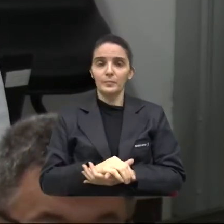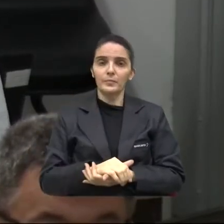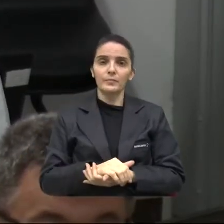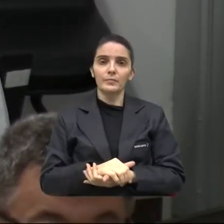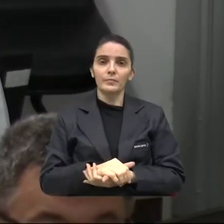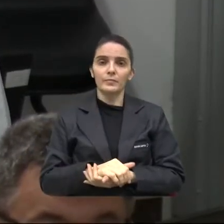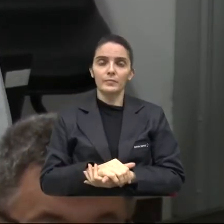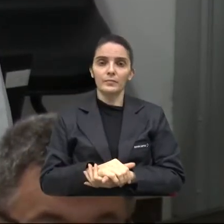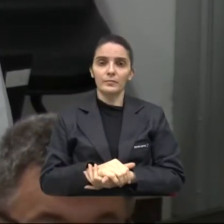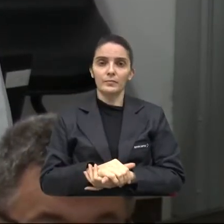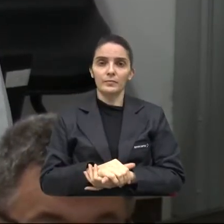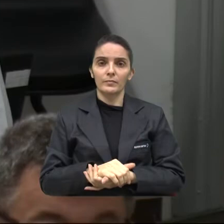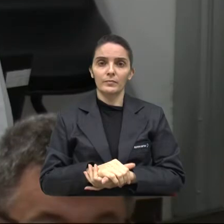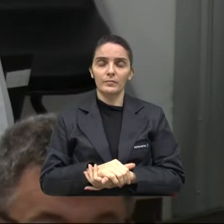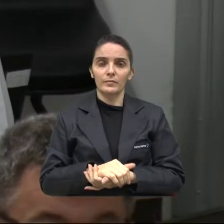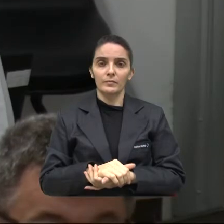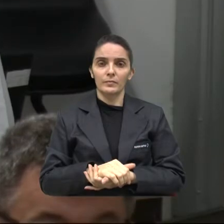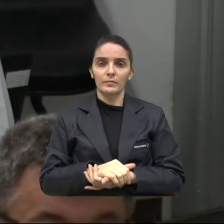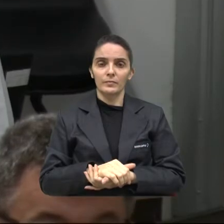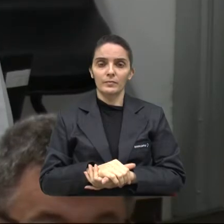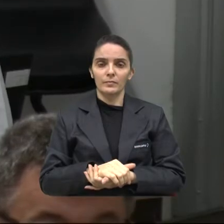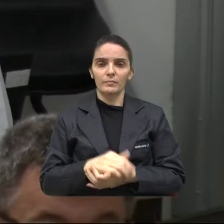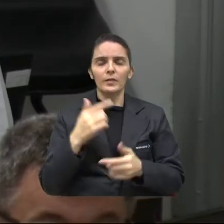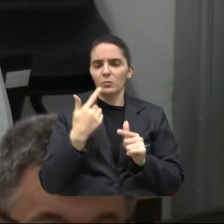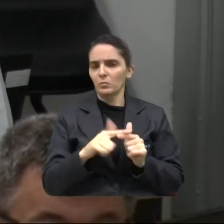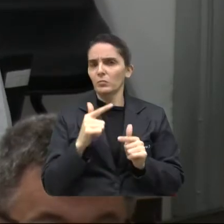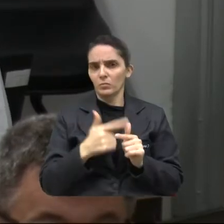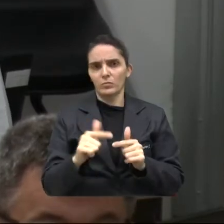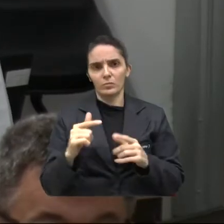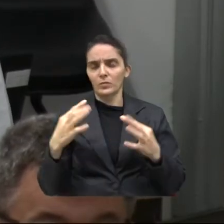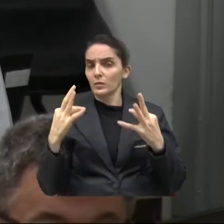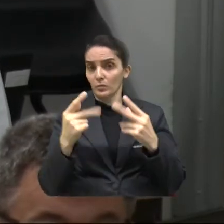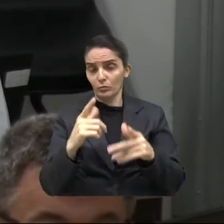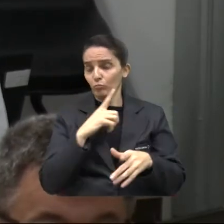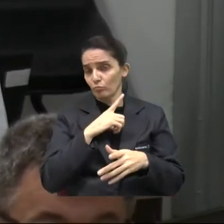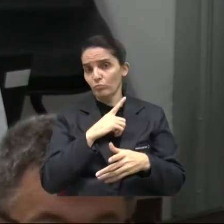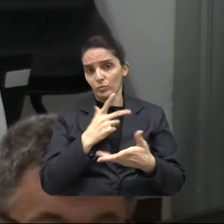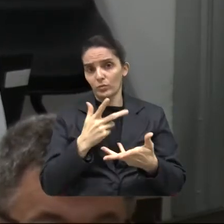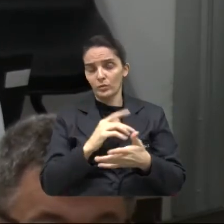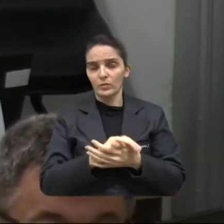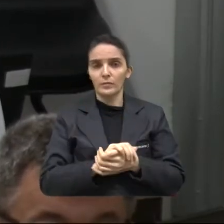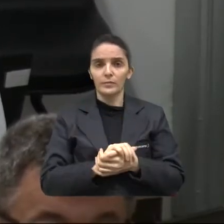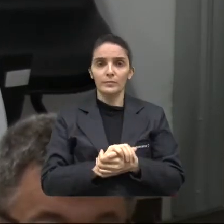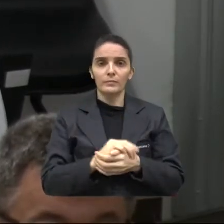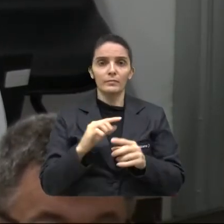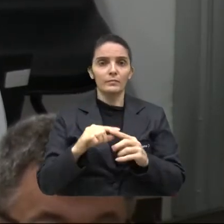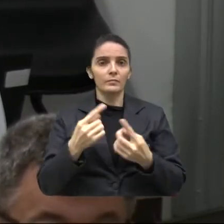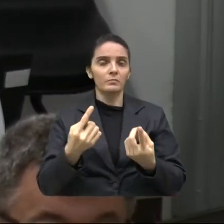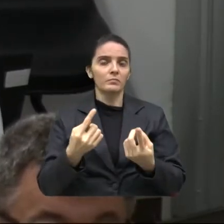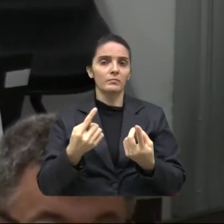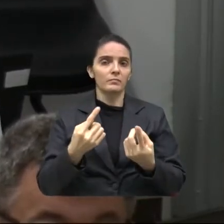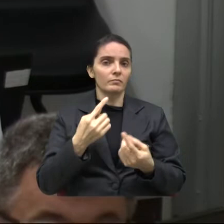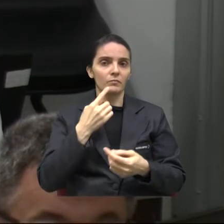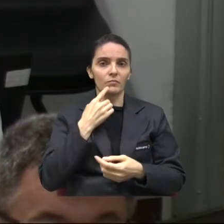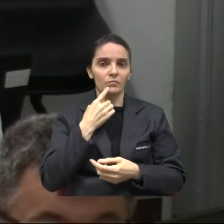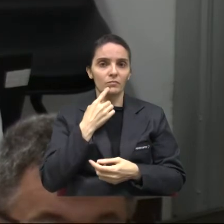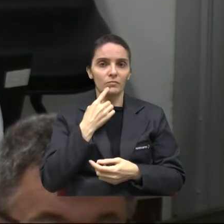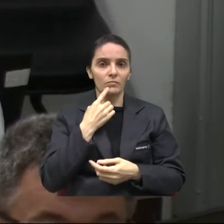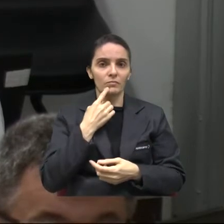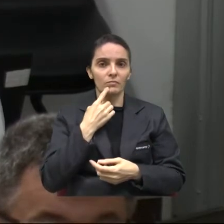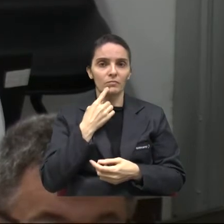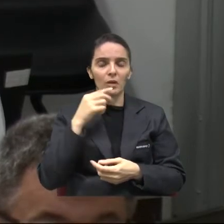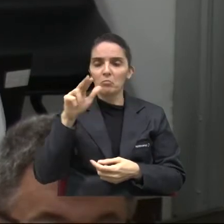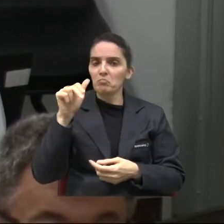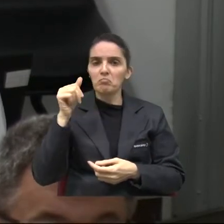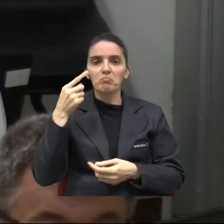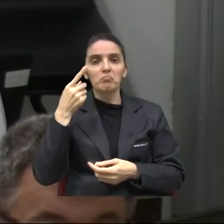apesar de todos os problemas que todos nós temos, eu nunca consegui ver ele reclamando, nunca